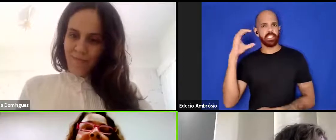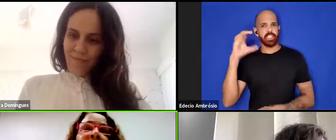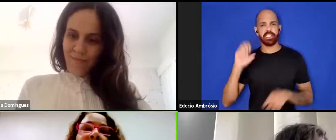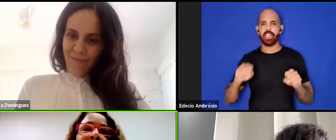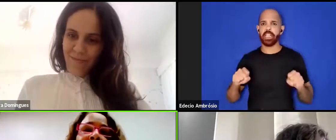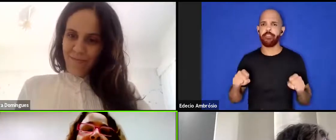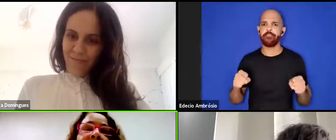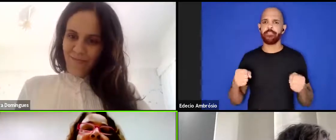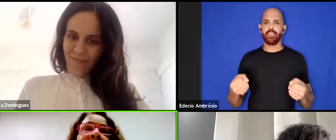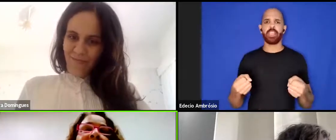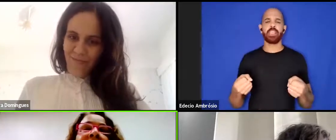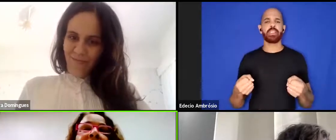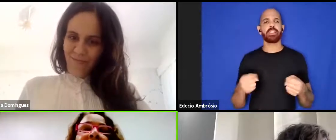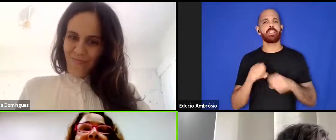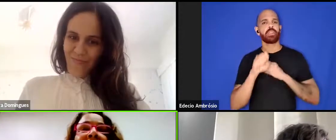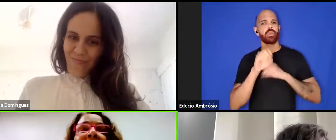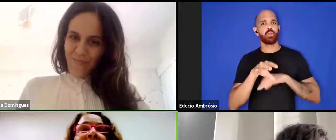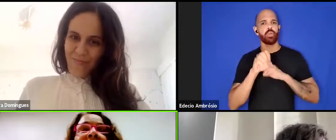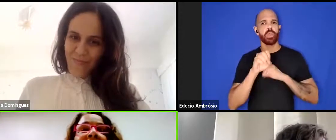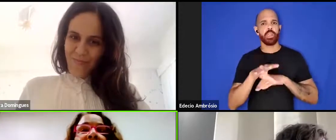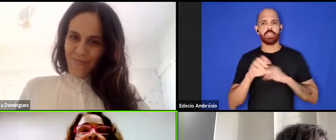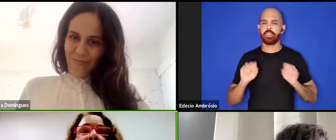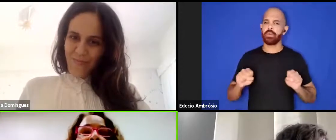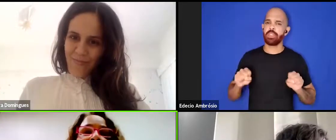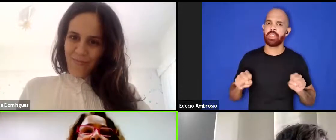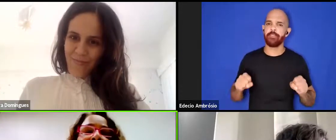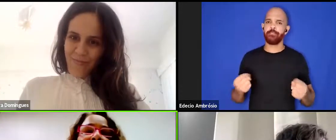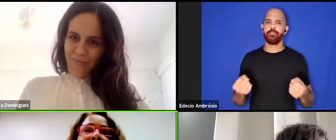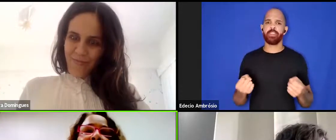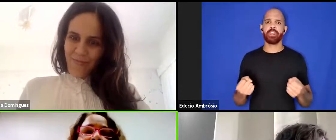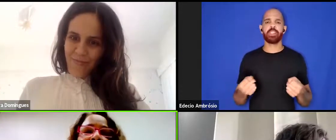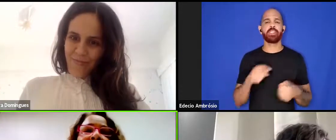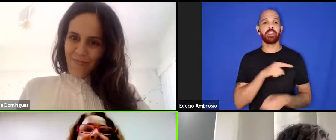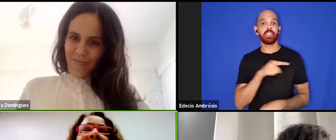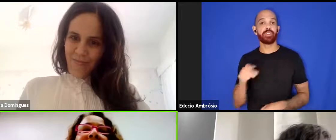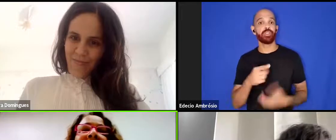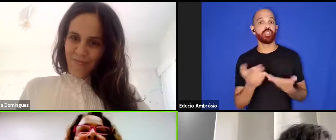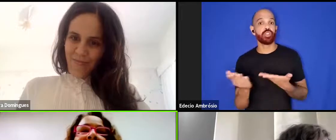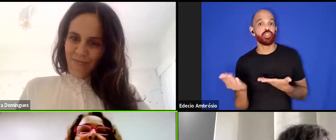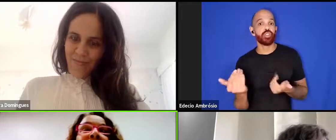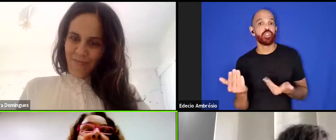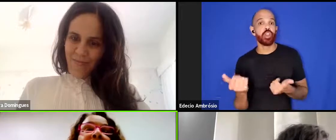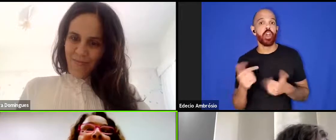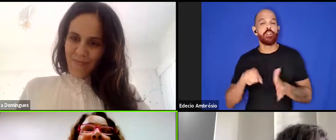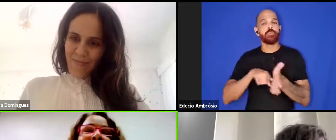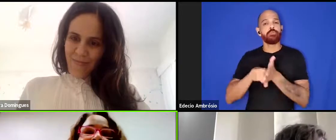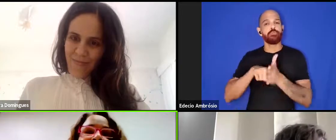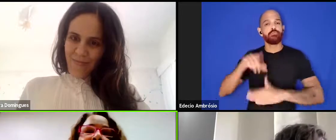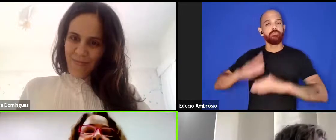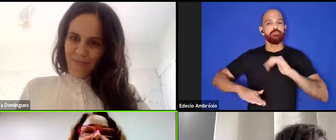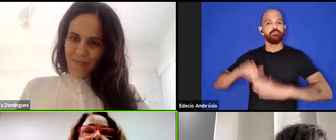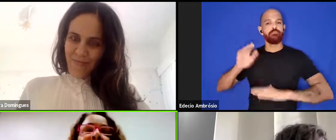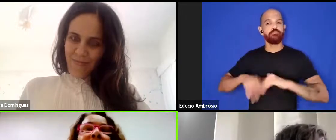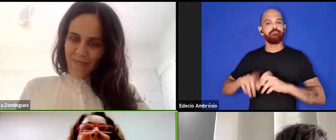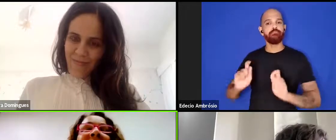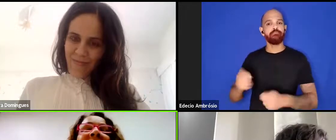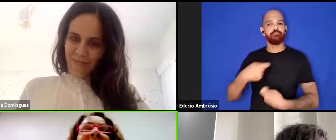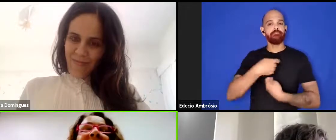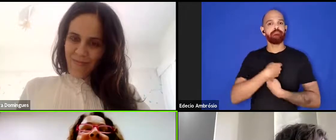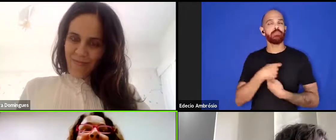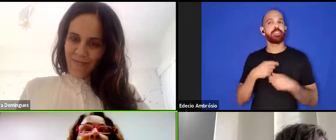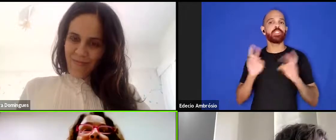defesa da educação, em defesa desses jovens pesquisadores que nos dão esperança no